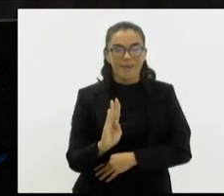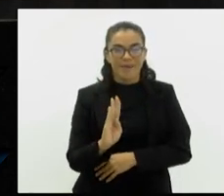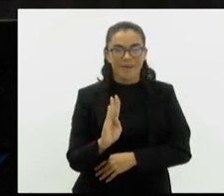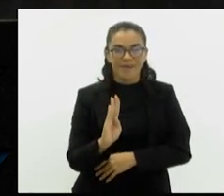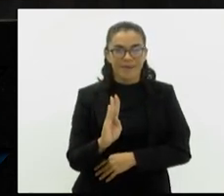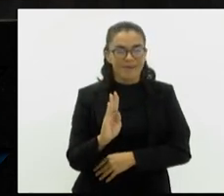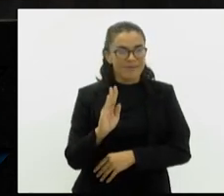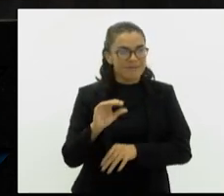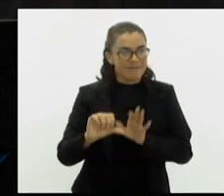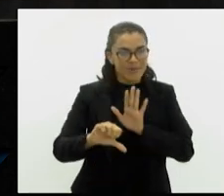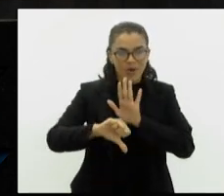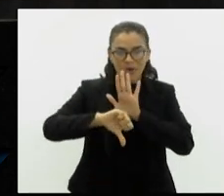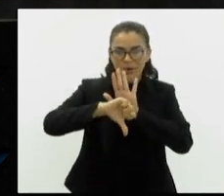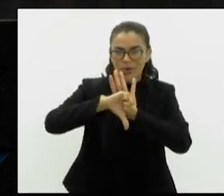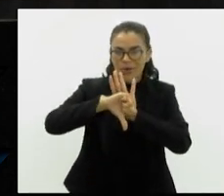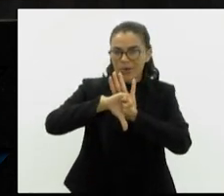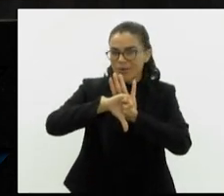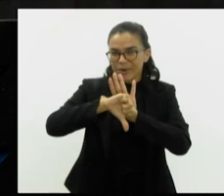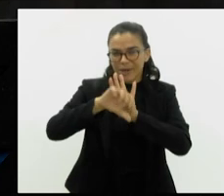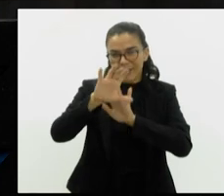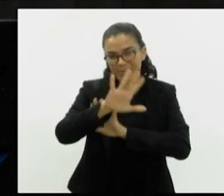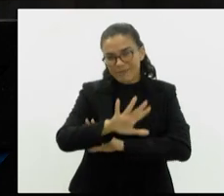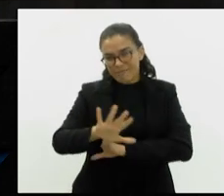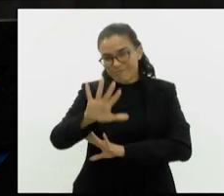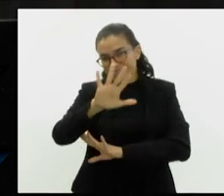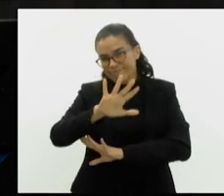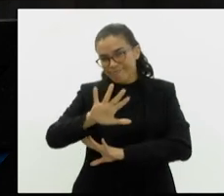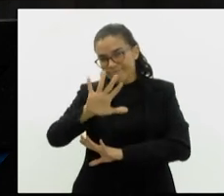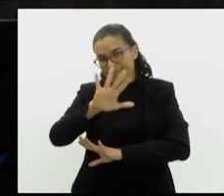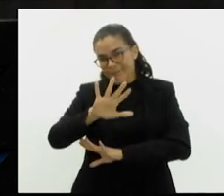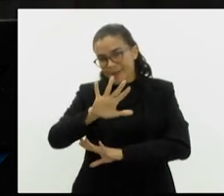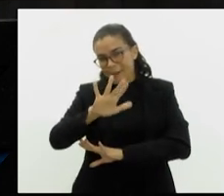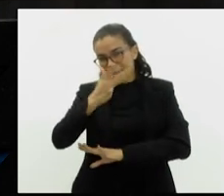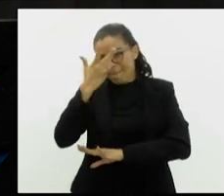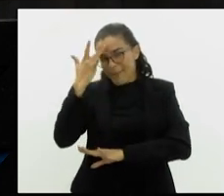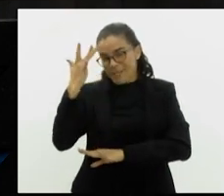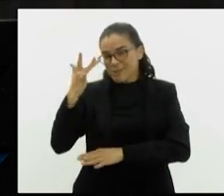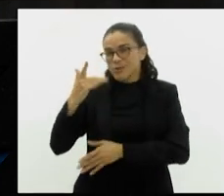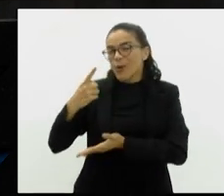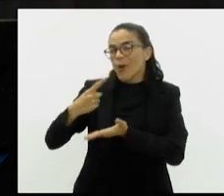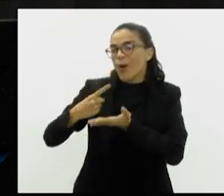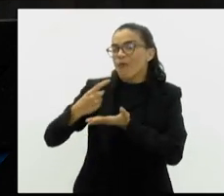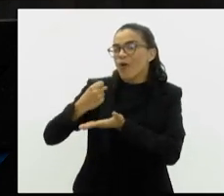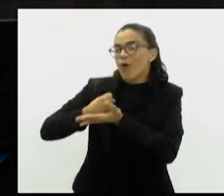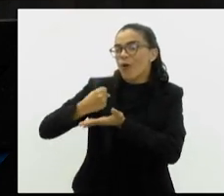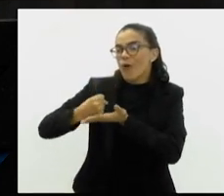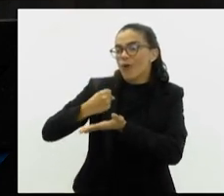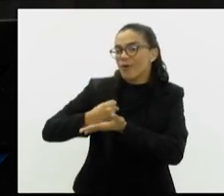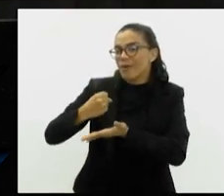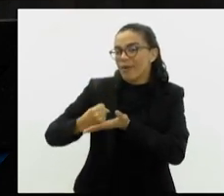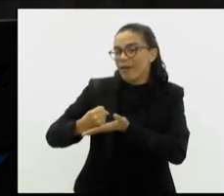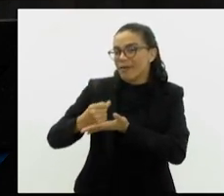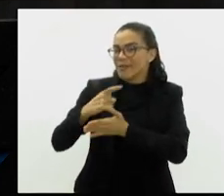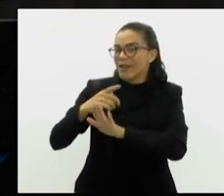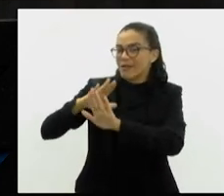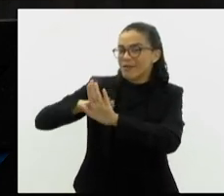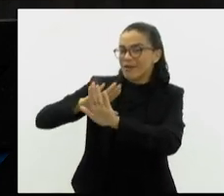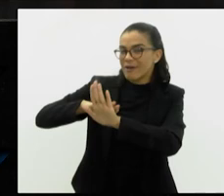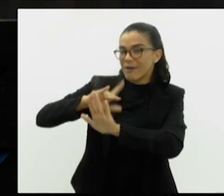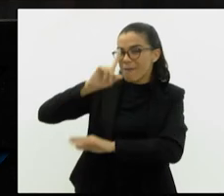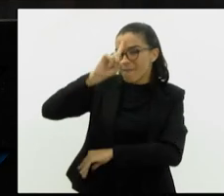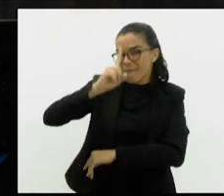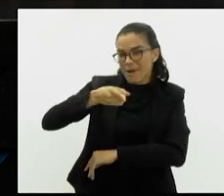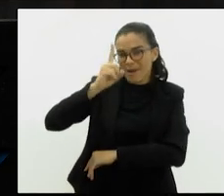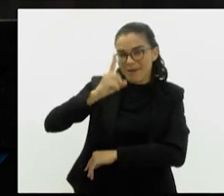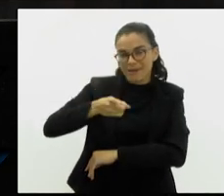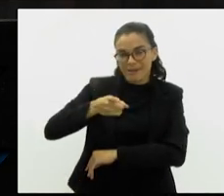crime característico de gente contratada e de mandante quer